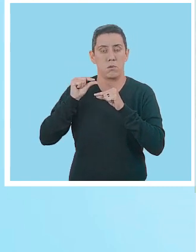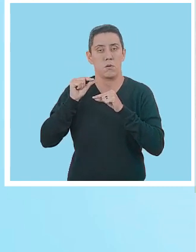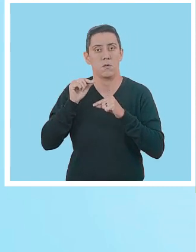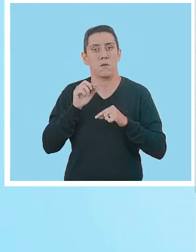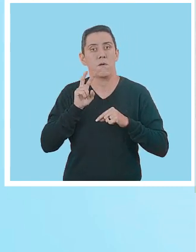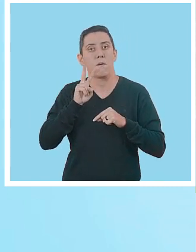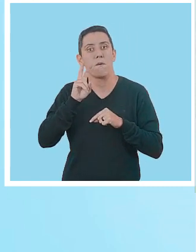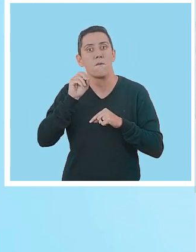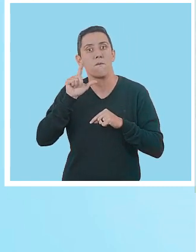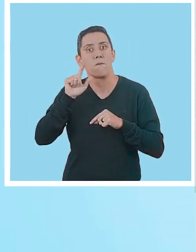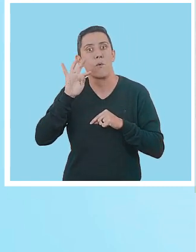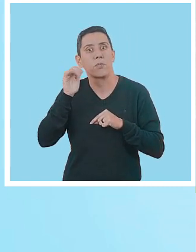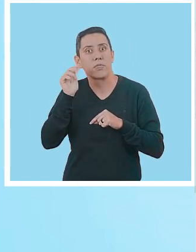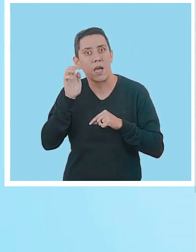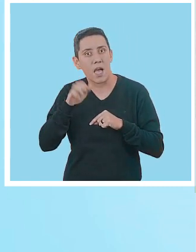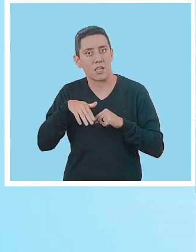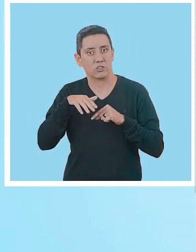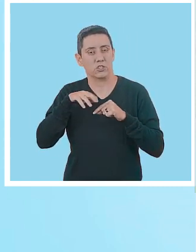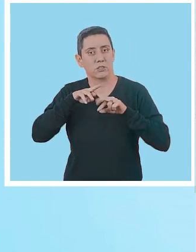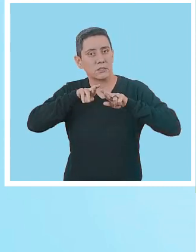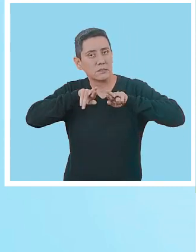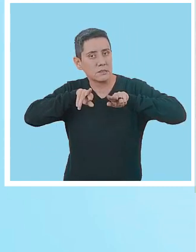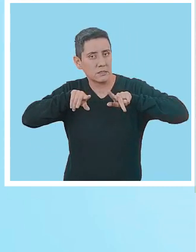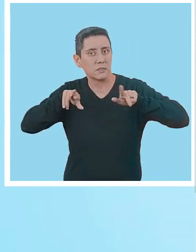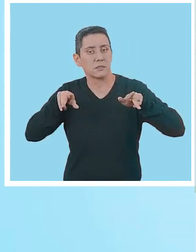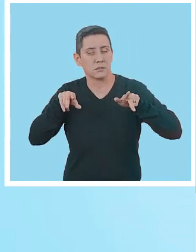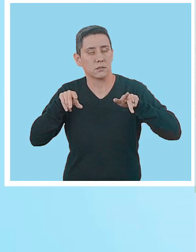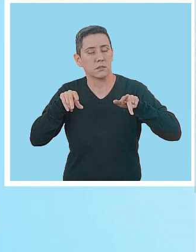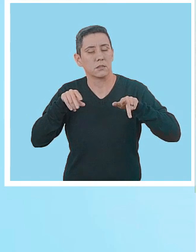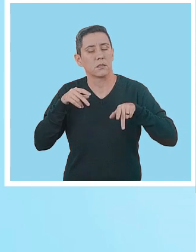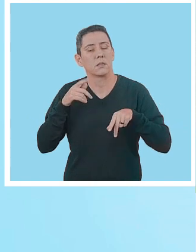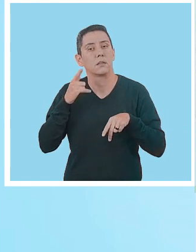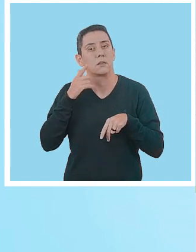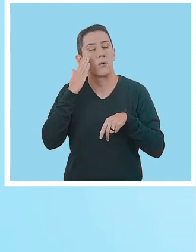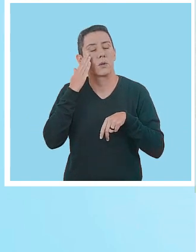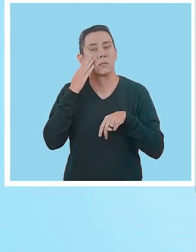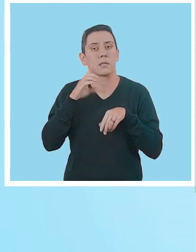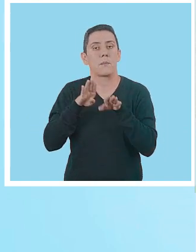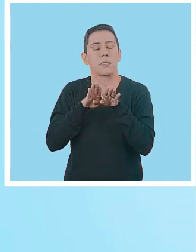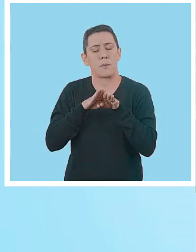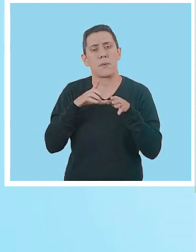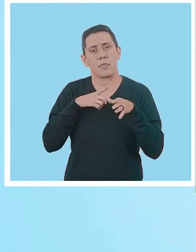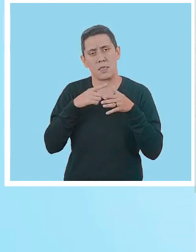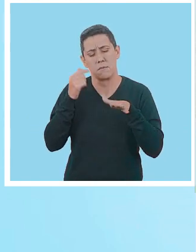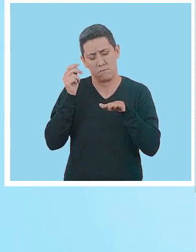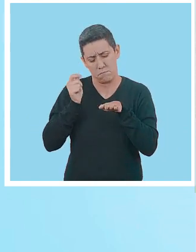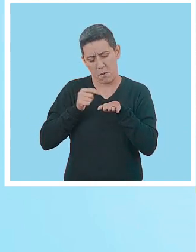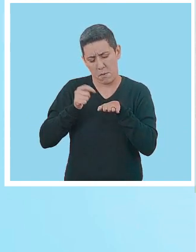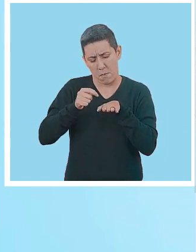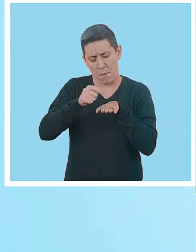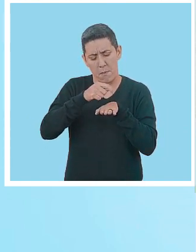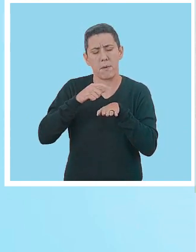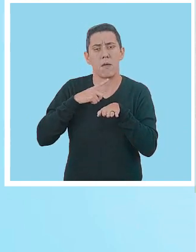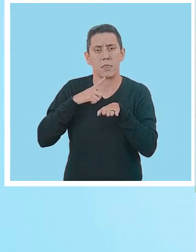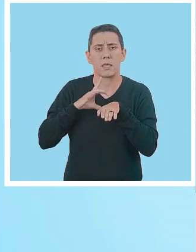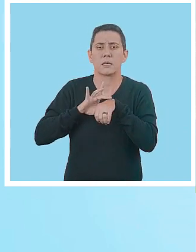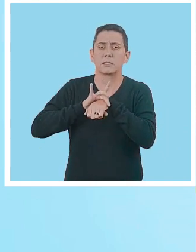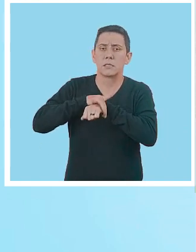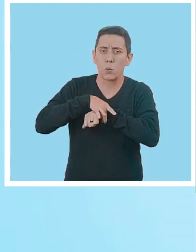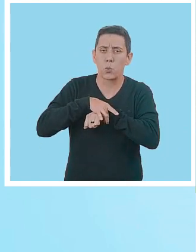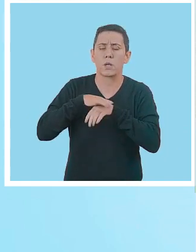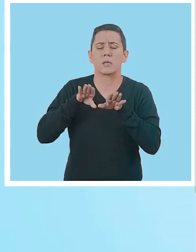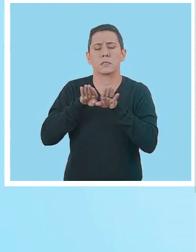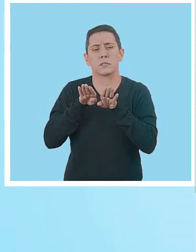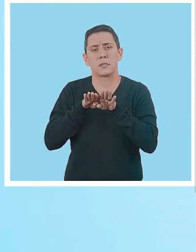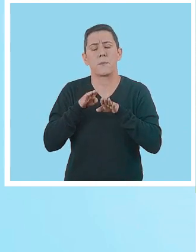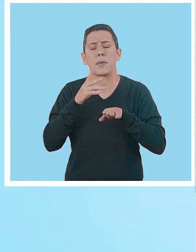muitas outras muitos outros dispositivos de segurança também né então e operação né